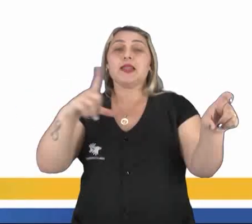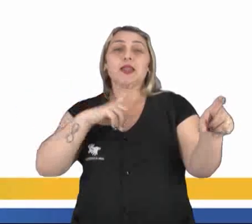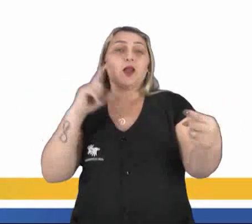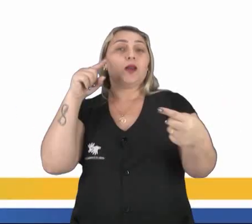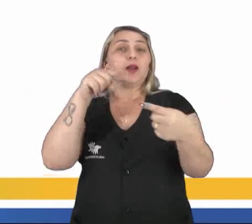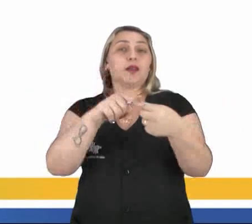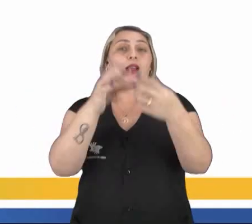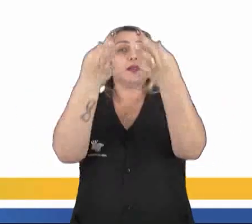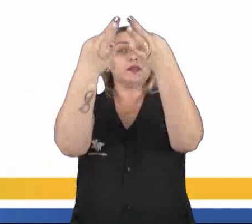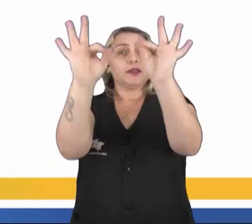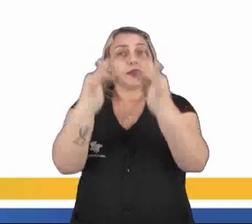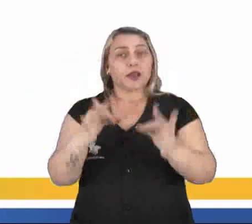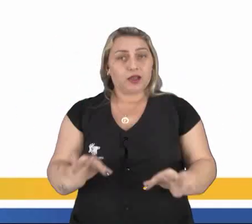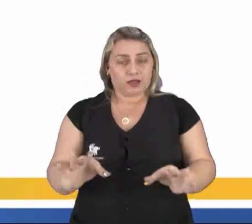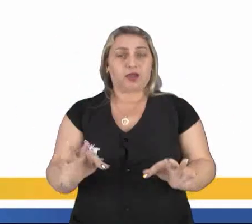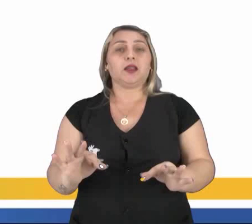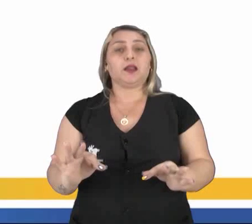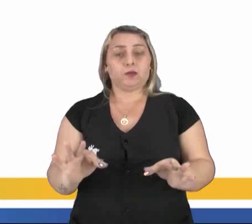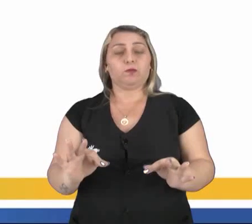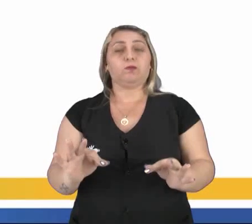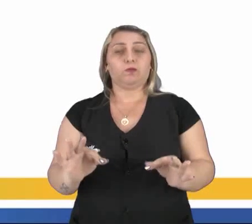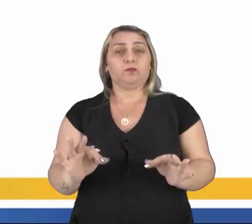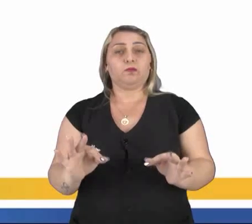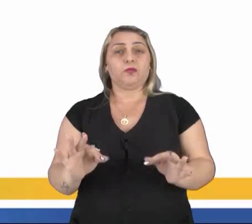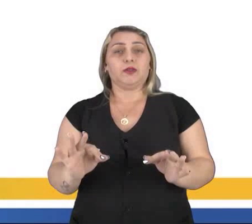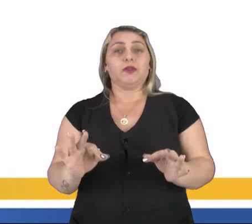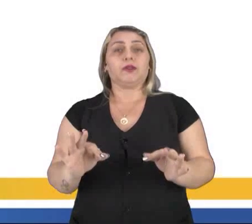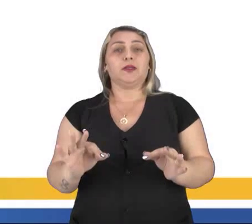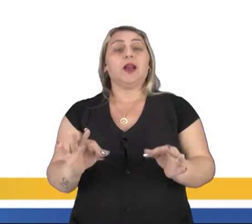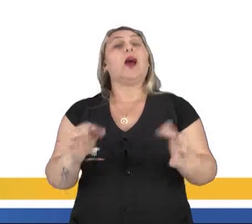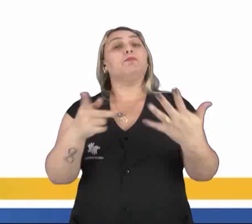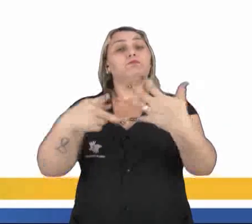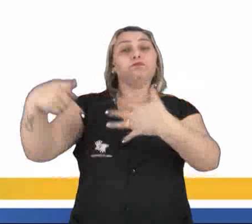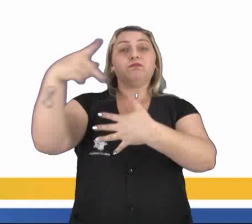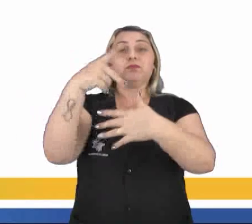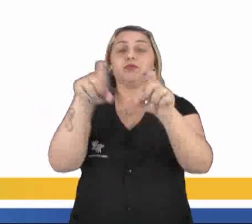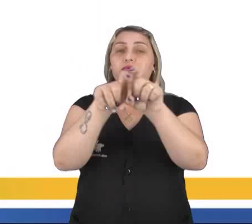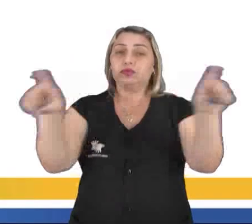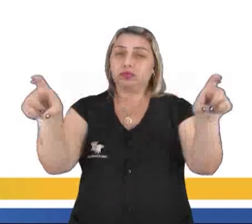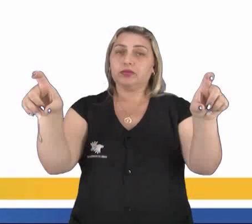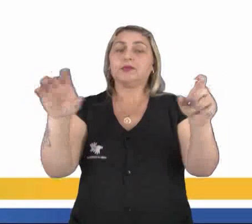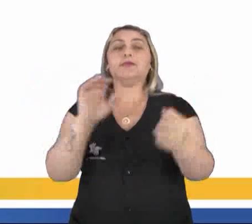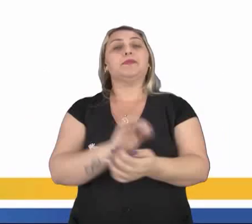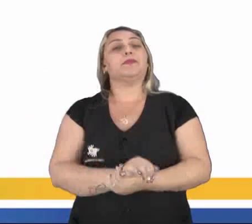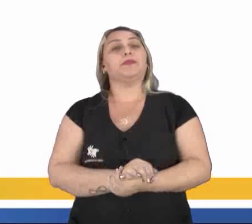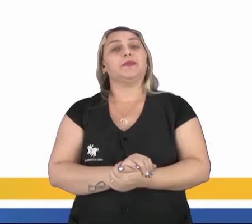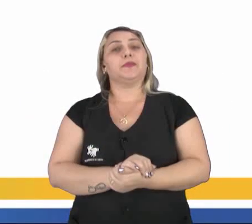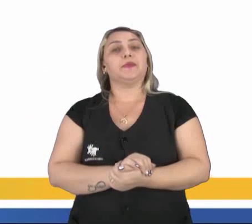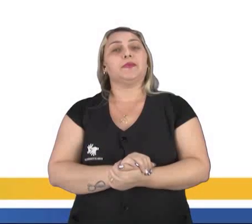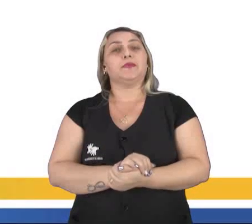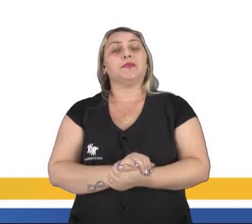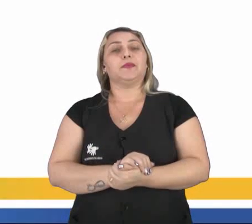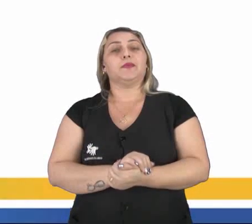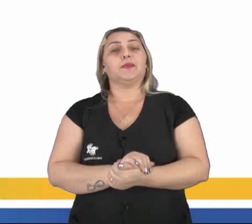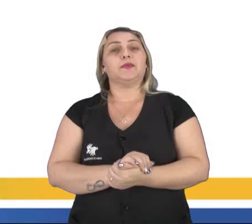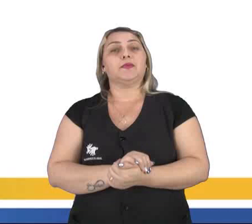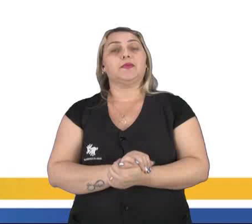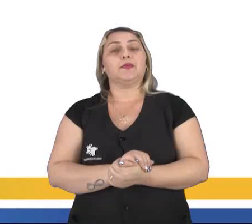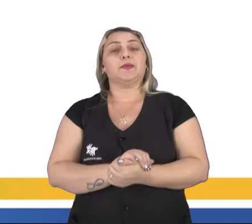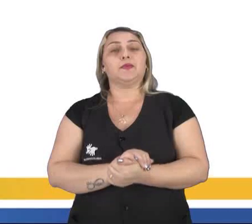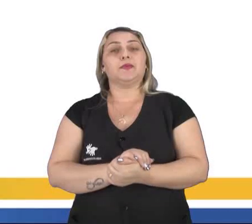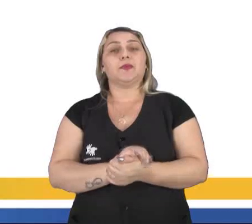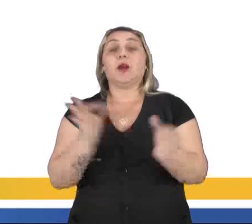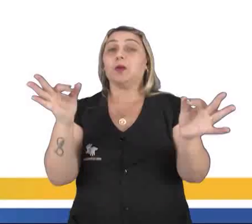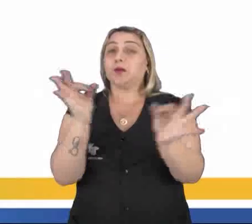função sintática em relação à oração principal, que é o que eu estava falando anteriormente, completando o seu